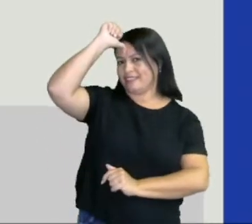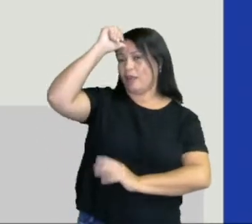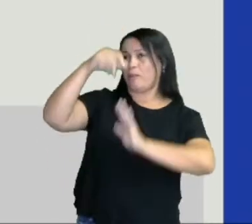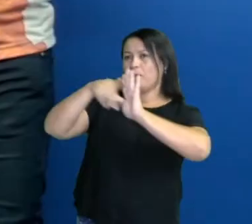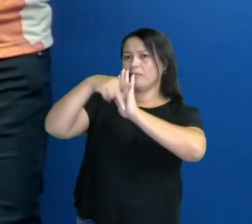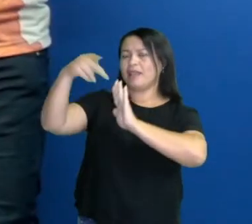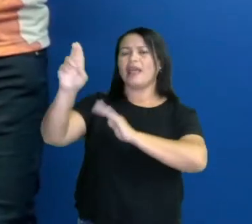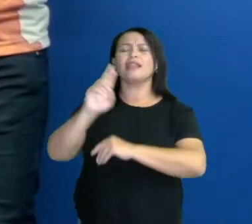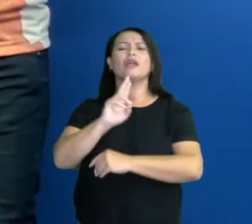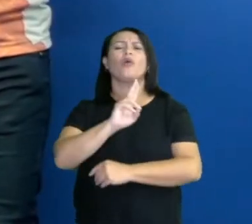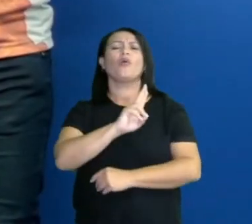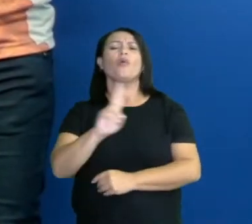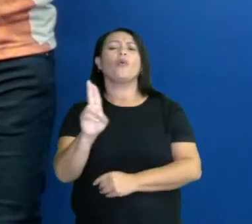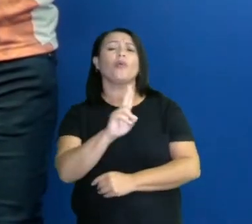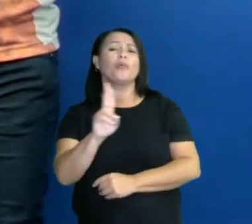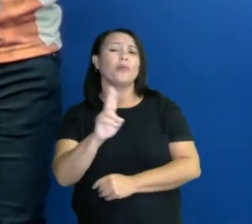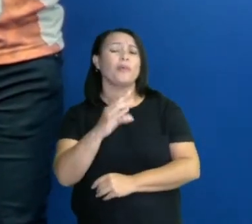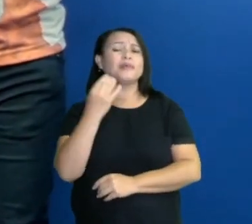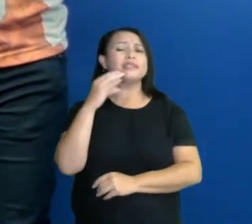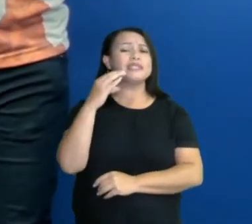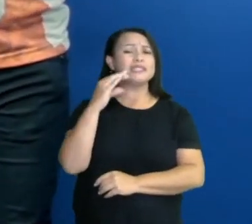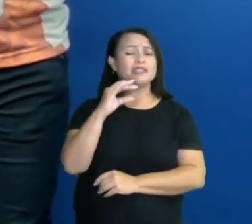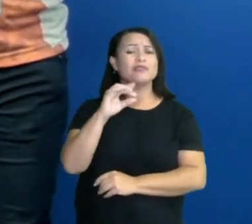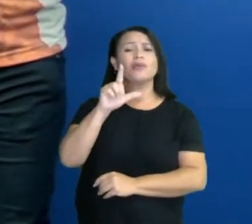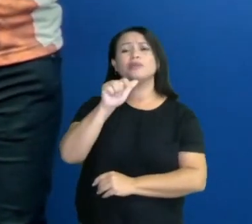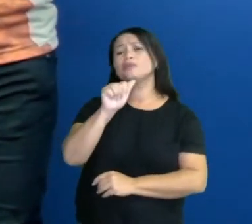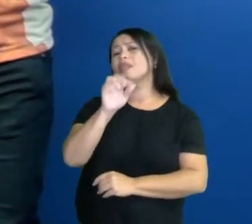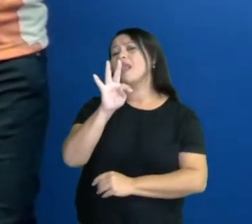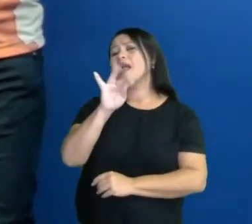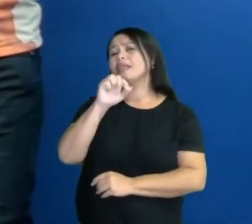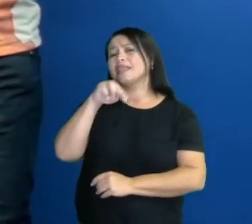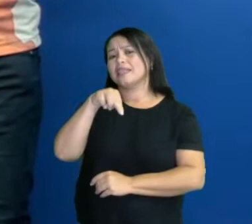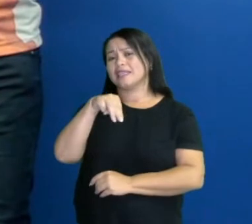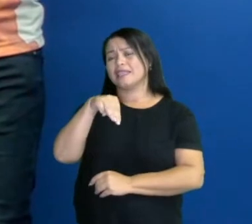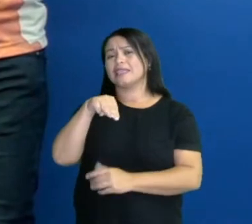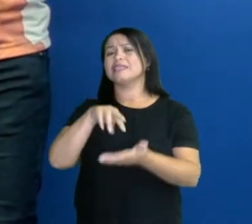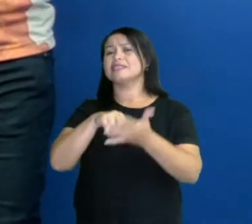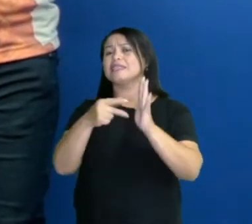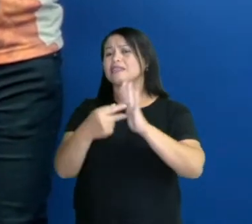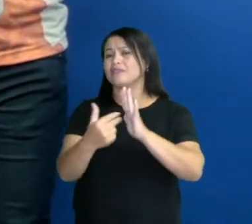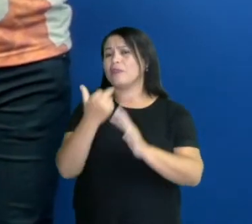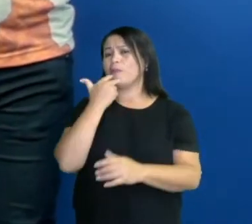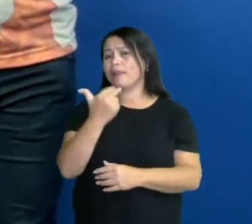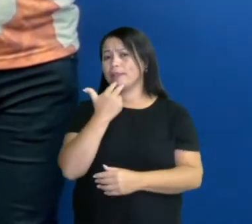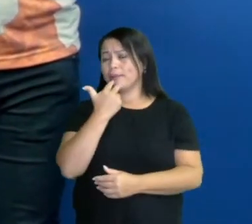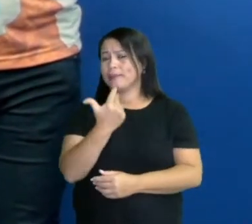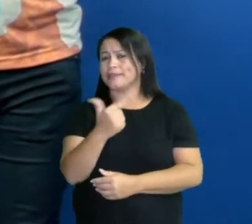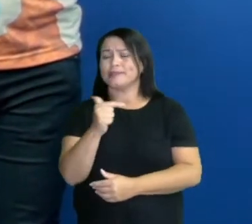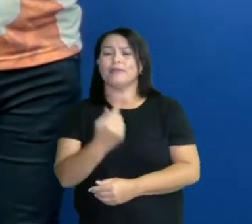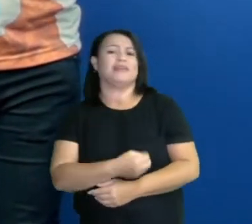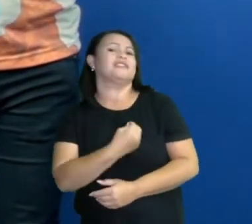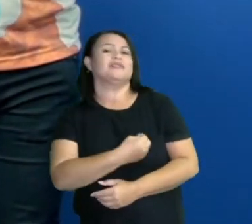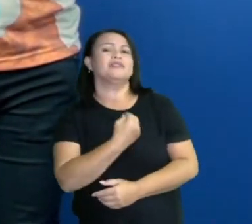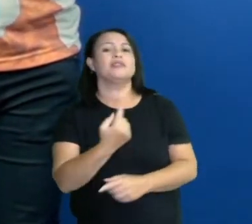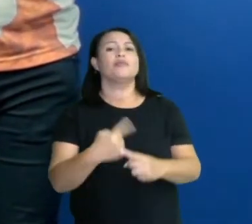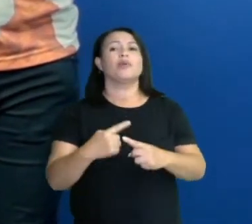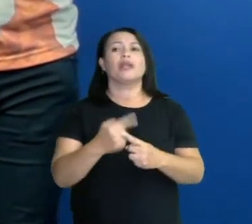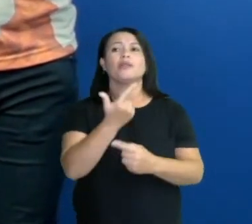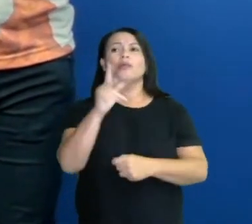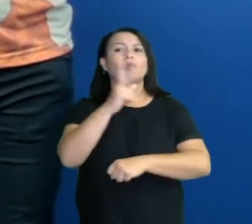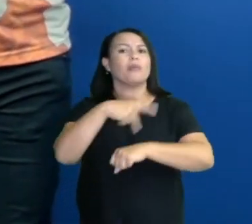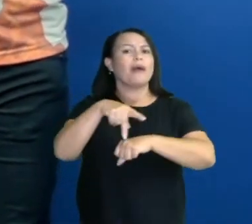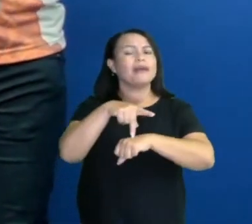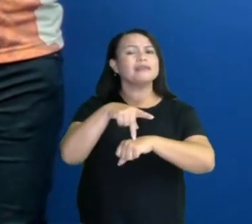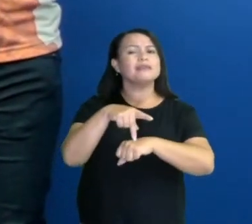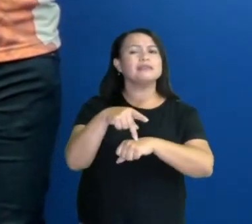latim, que é uma língua considerada uma língua morta, porque utilizando essa língua que não é de país nenhum hoje em